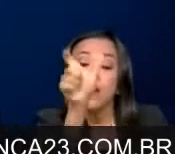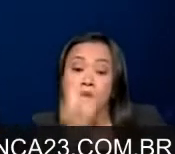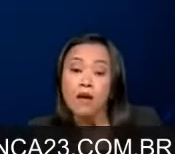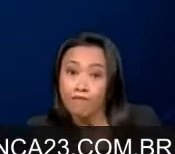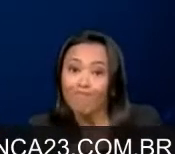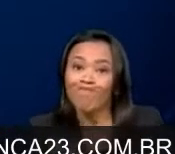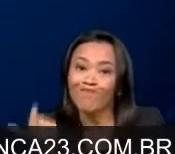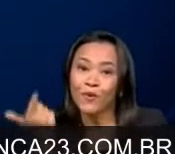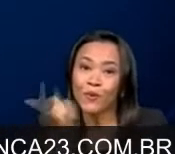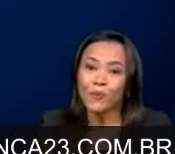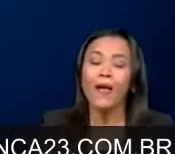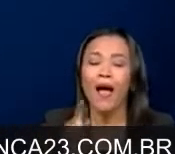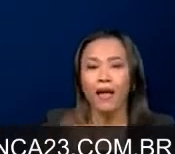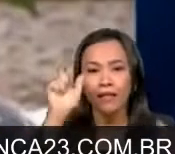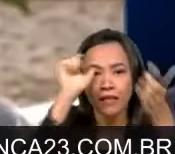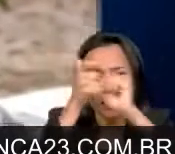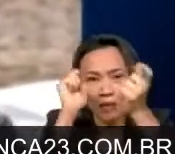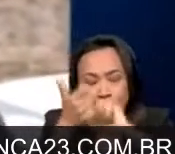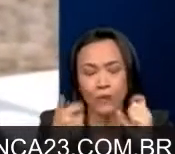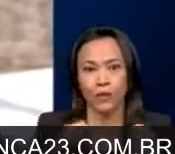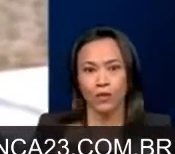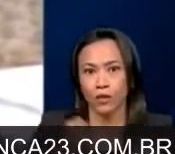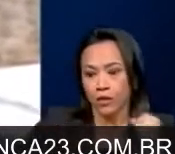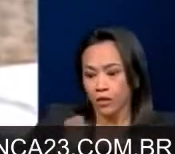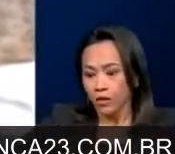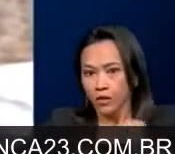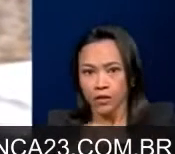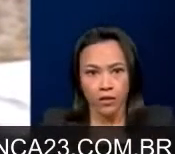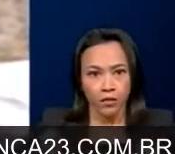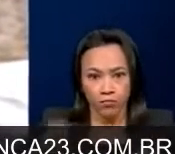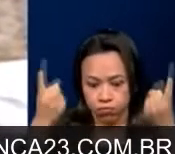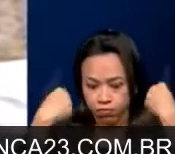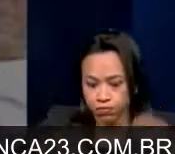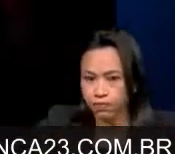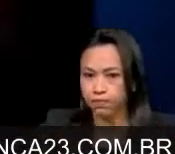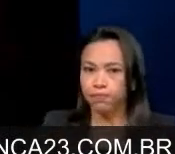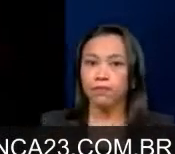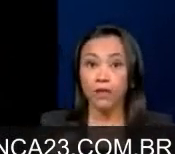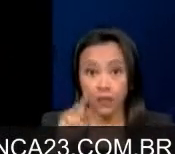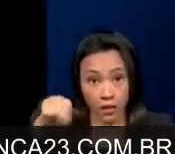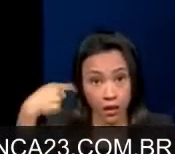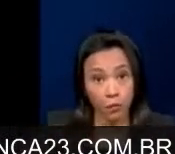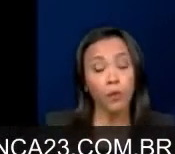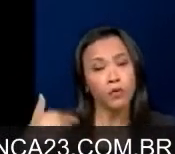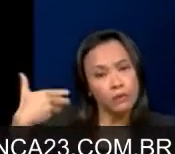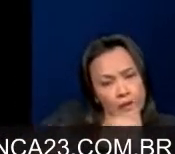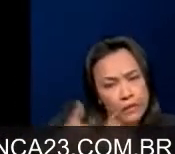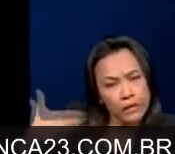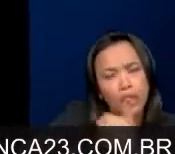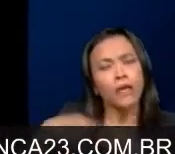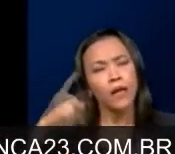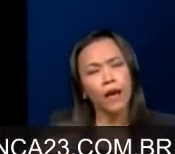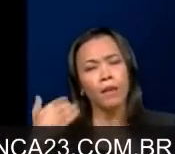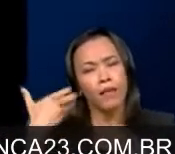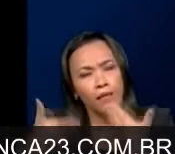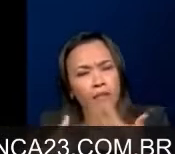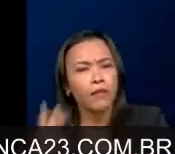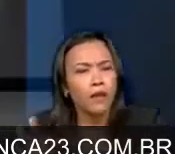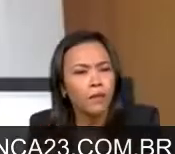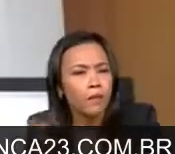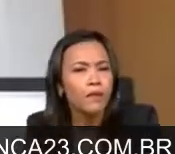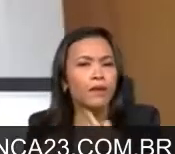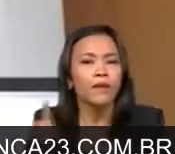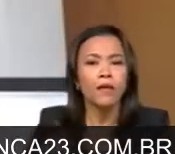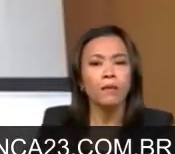diagnóstico veio. Transtorno de ansiedade generalizada. Com ele, o tratamento, que inclui terapia e